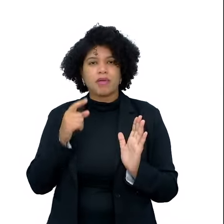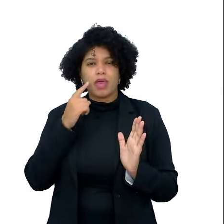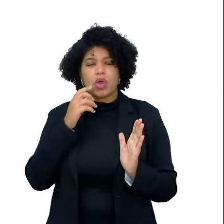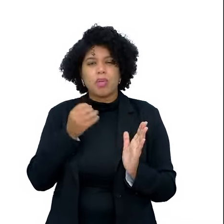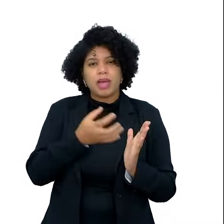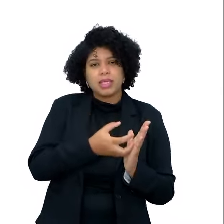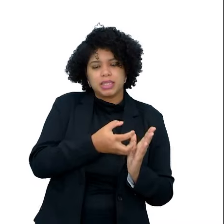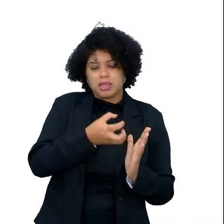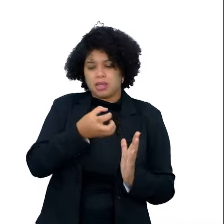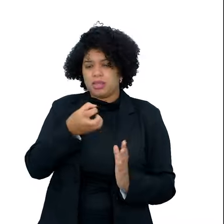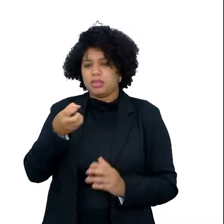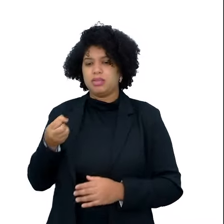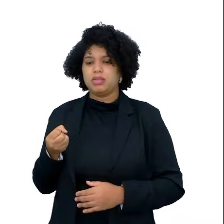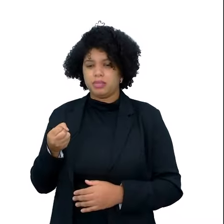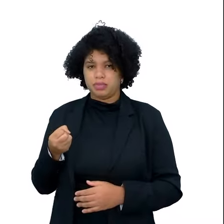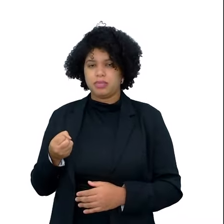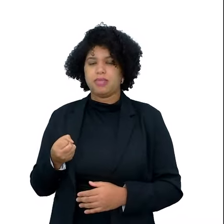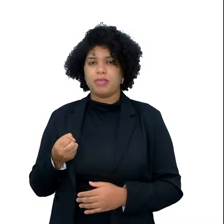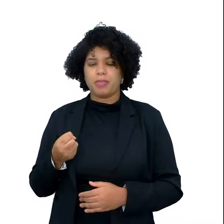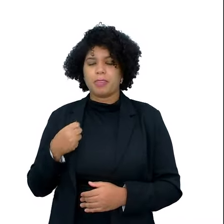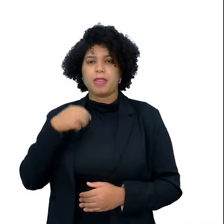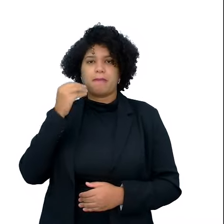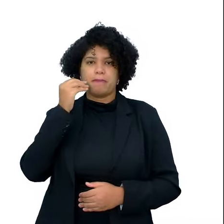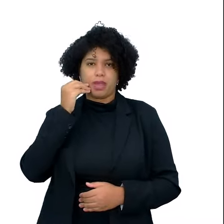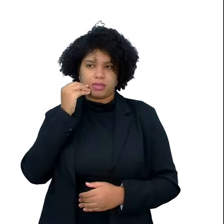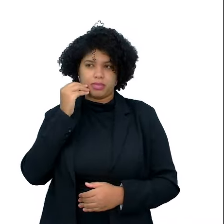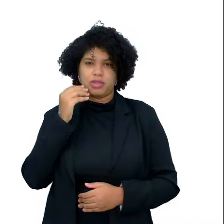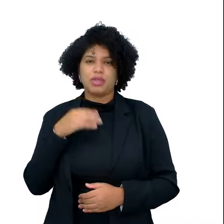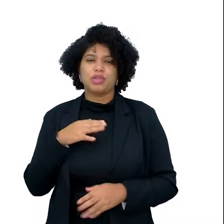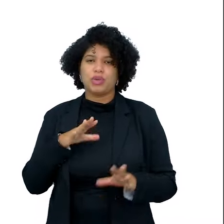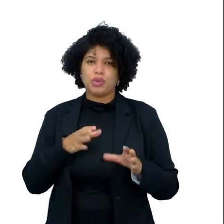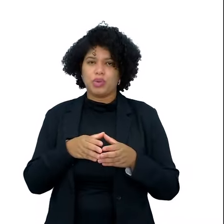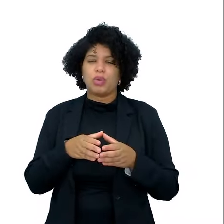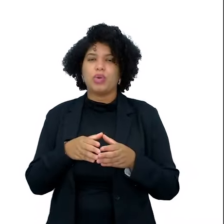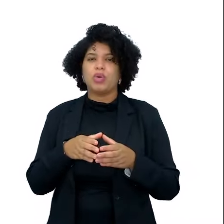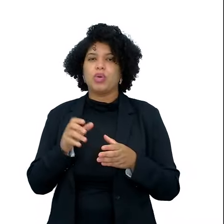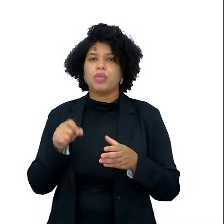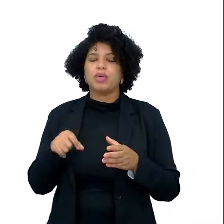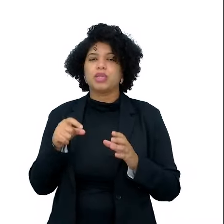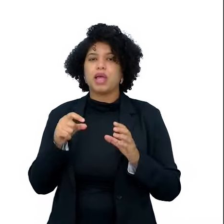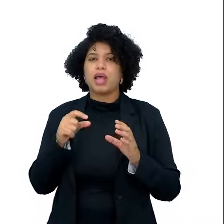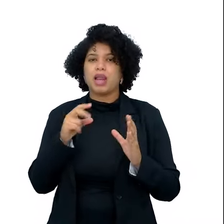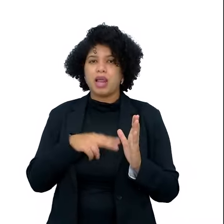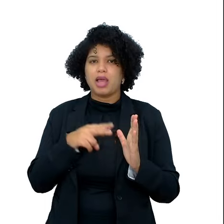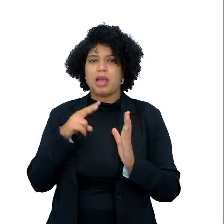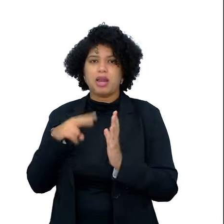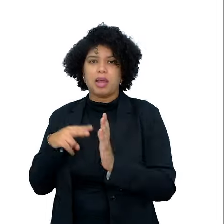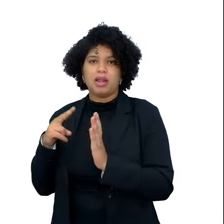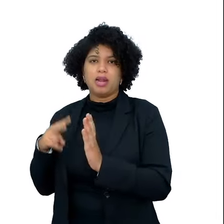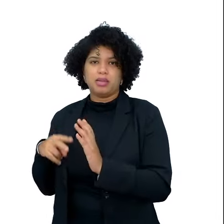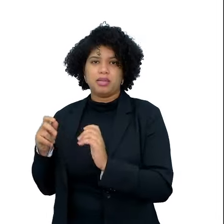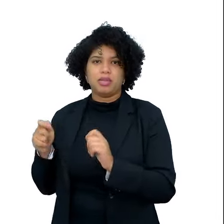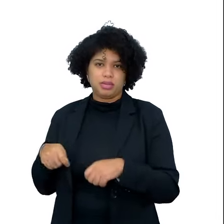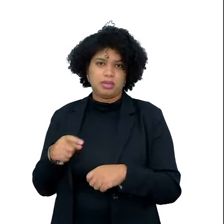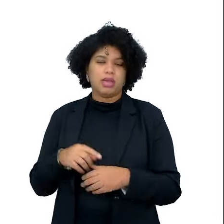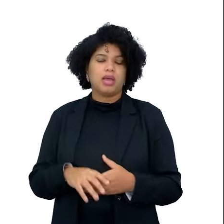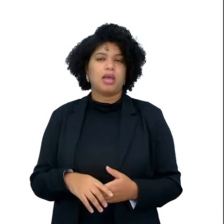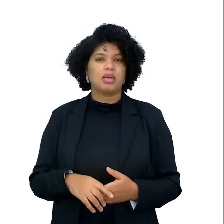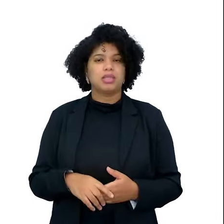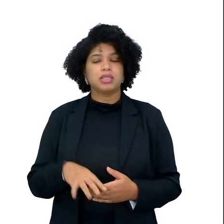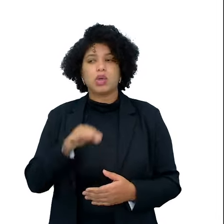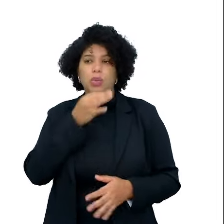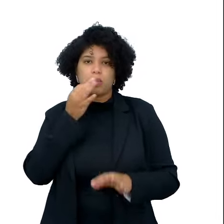Eu peço que eu tento que pelo menos cada grupo leia dois pedaços, para que eles possam discordar